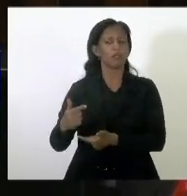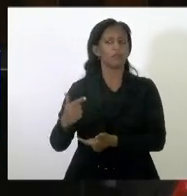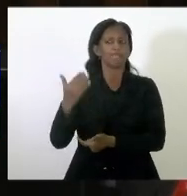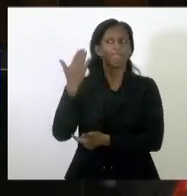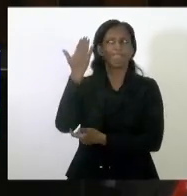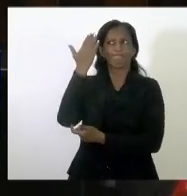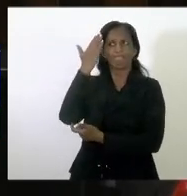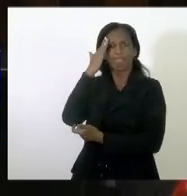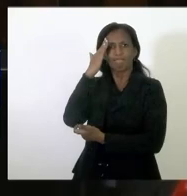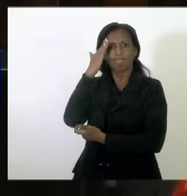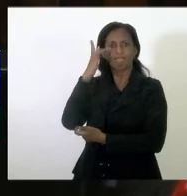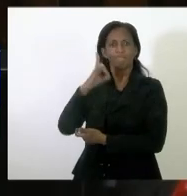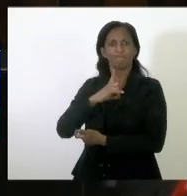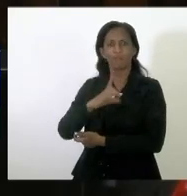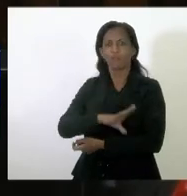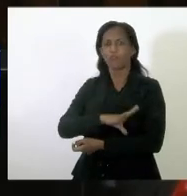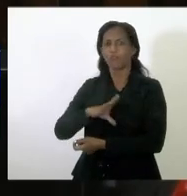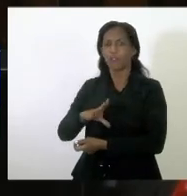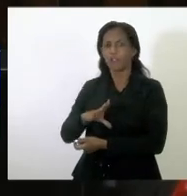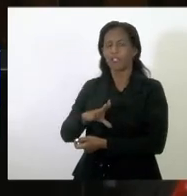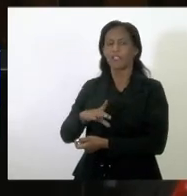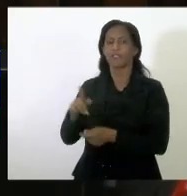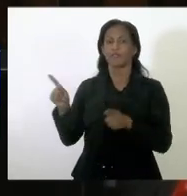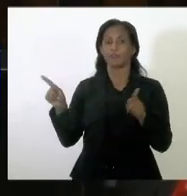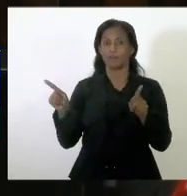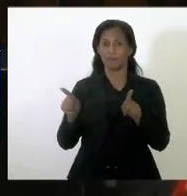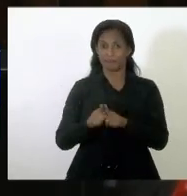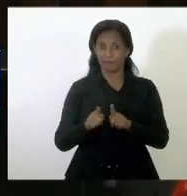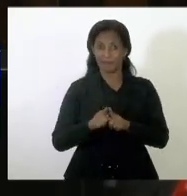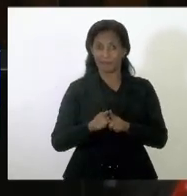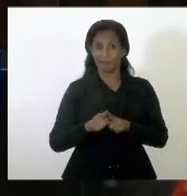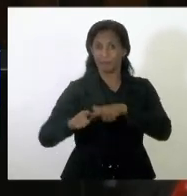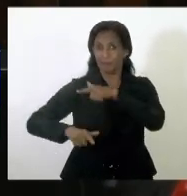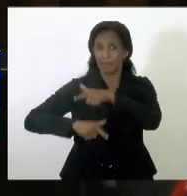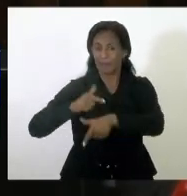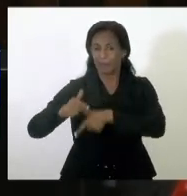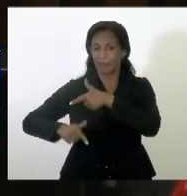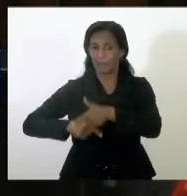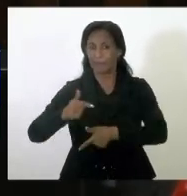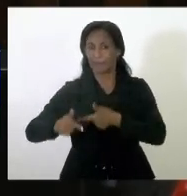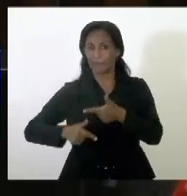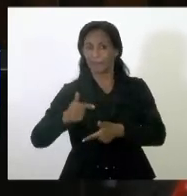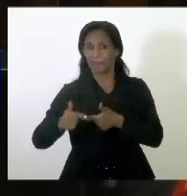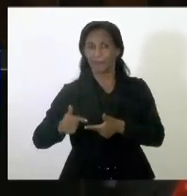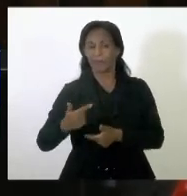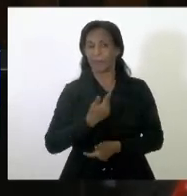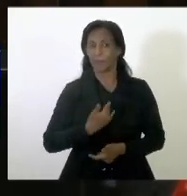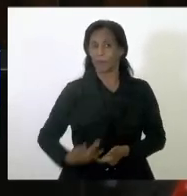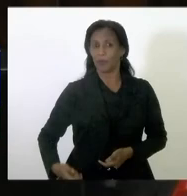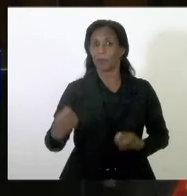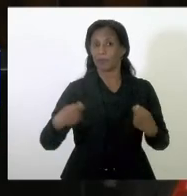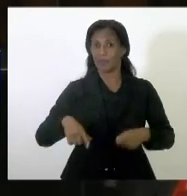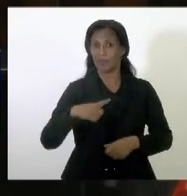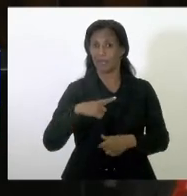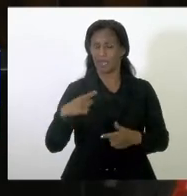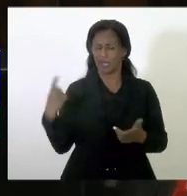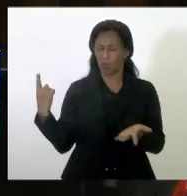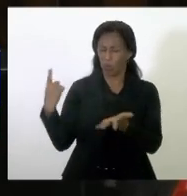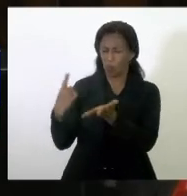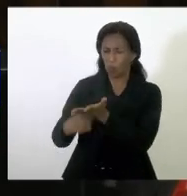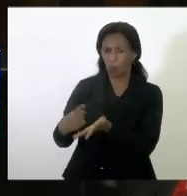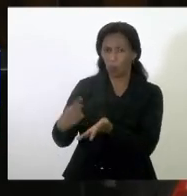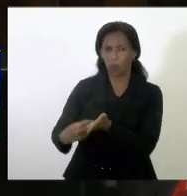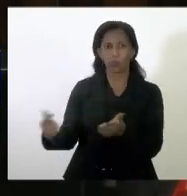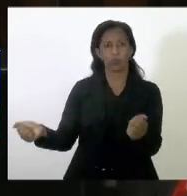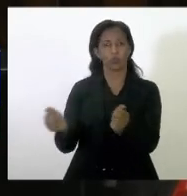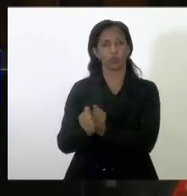a coragem, que para exercer uma função pública é necessário coragem. Ele cumpriu aquilo que havia acordado e, efetivamente,